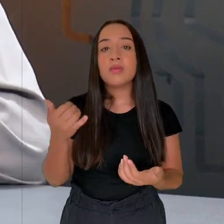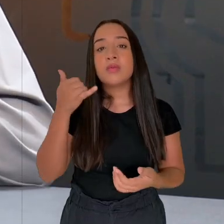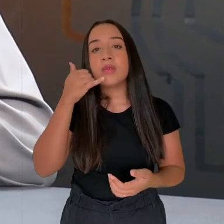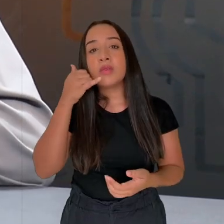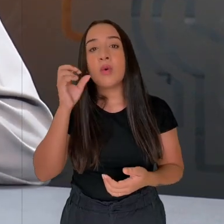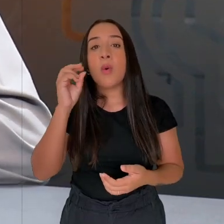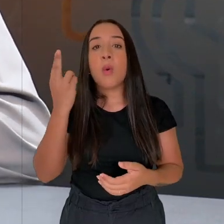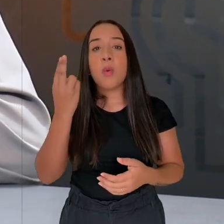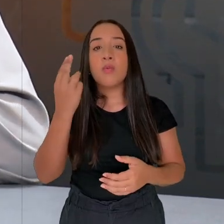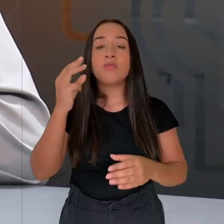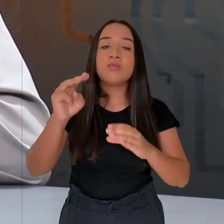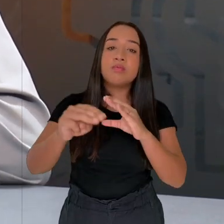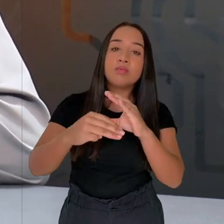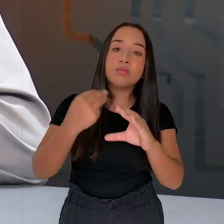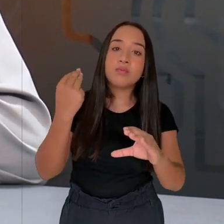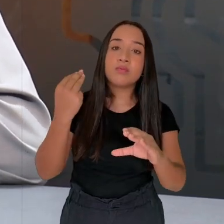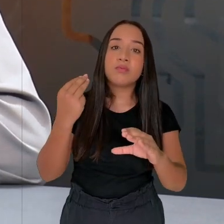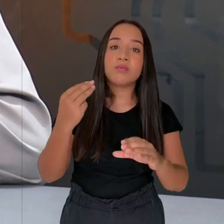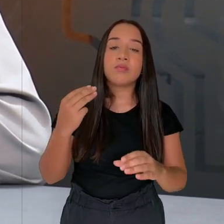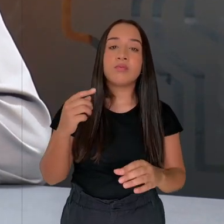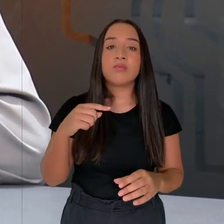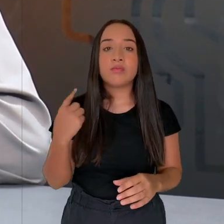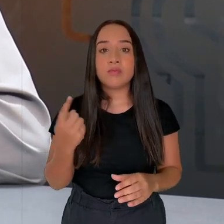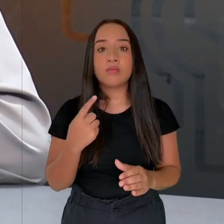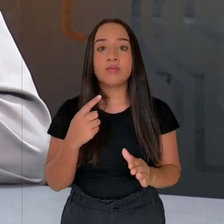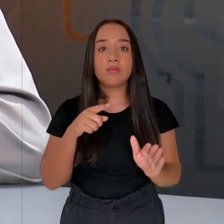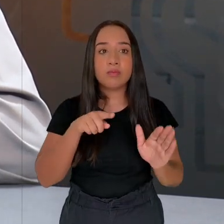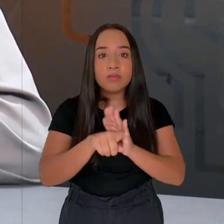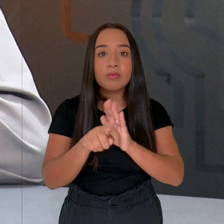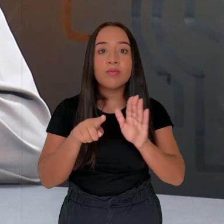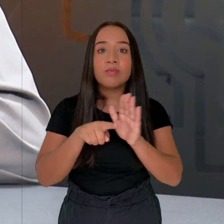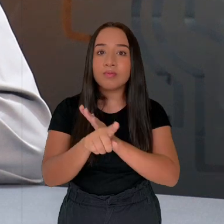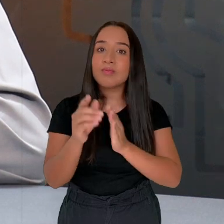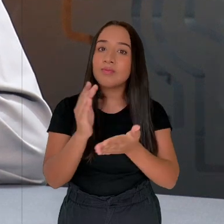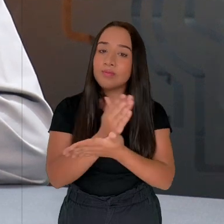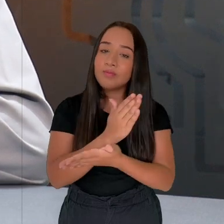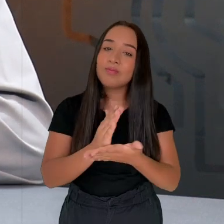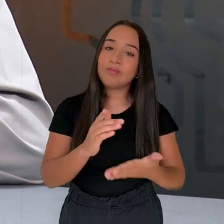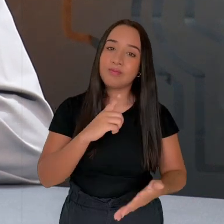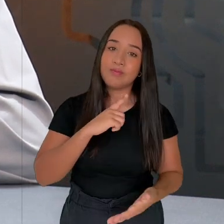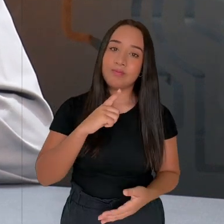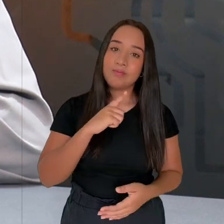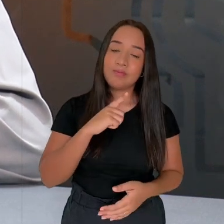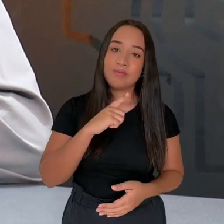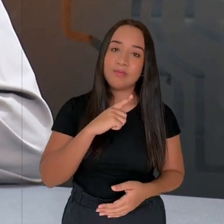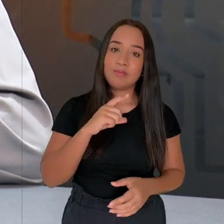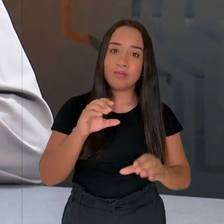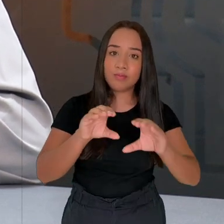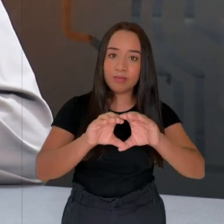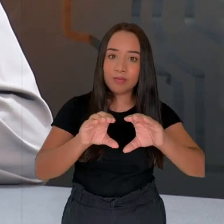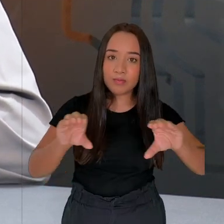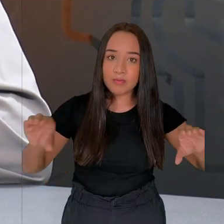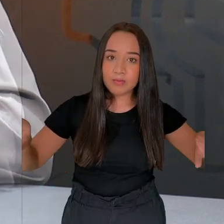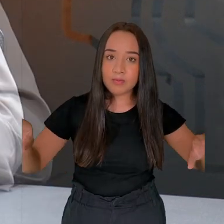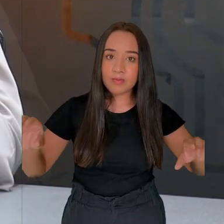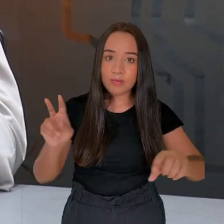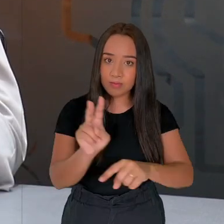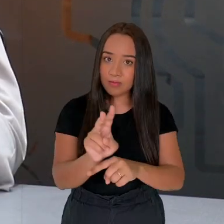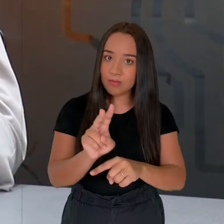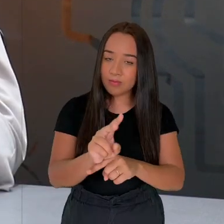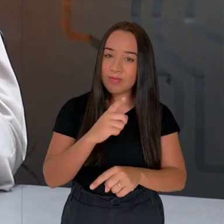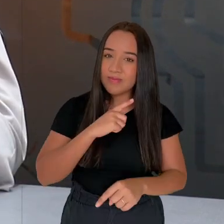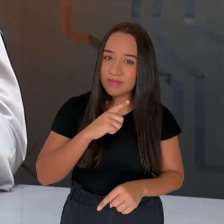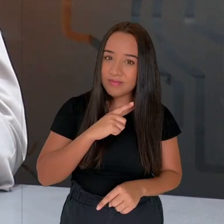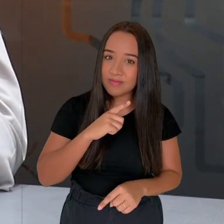quê? Essas perguntas vão ajudar a gente a entender a raiz do problema, o que está acontecendo.